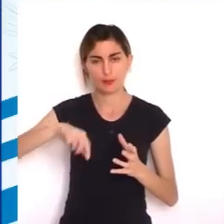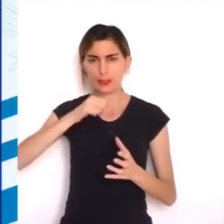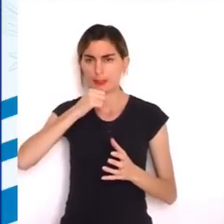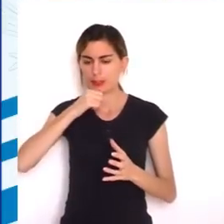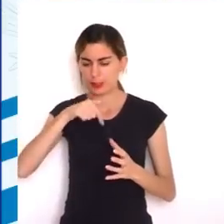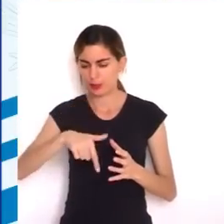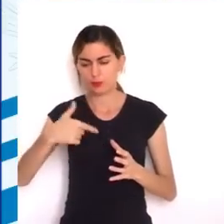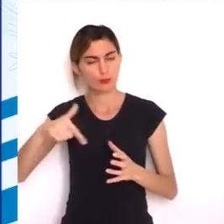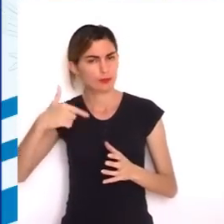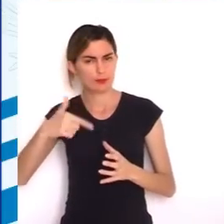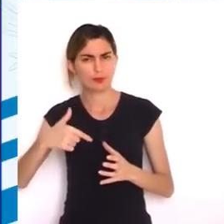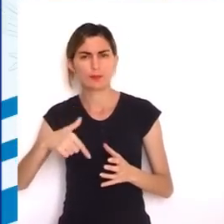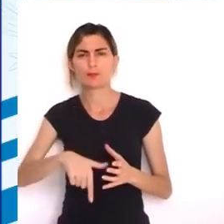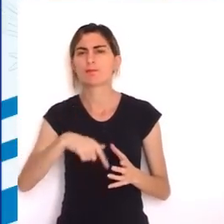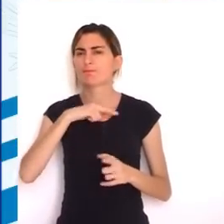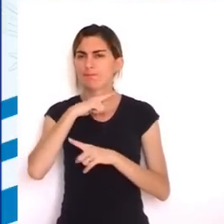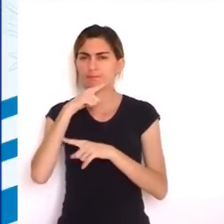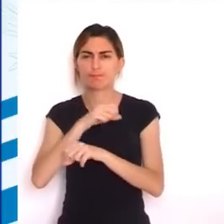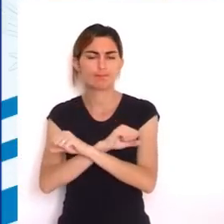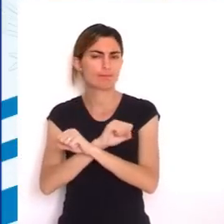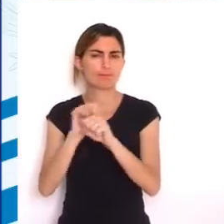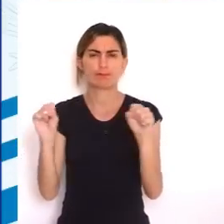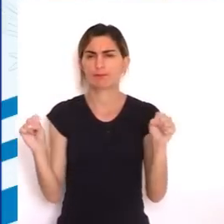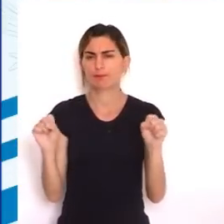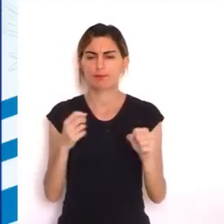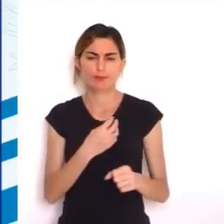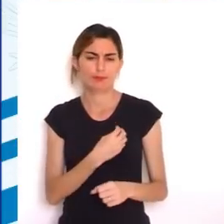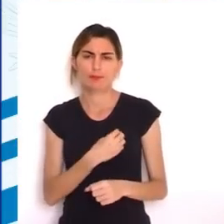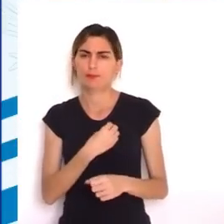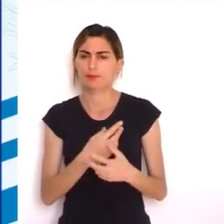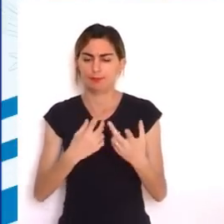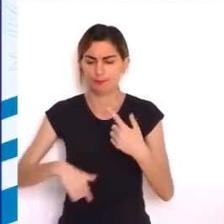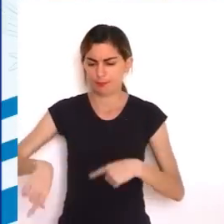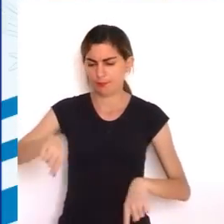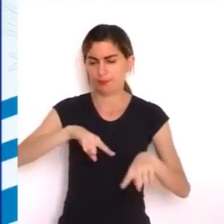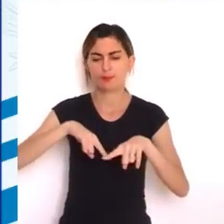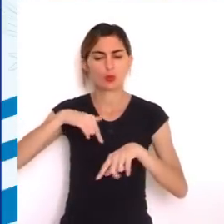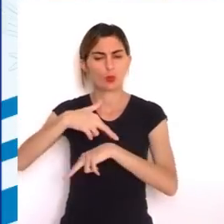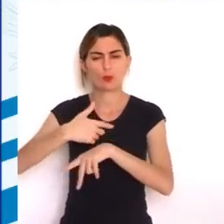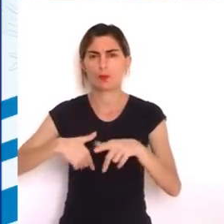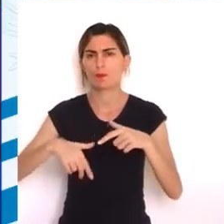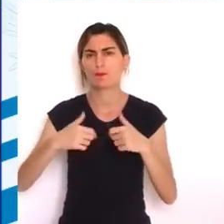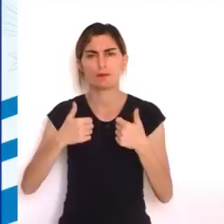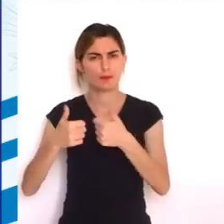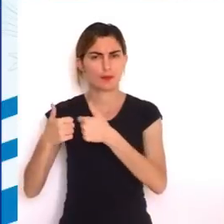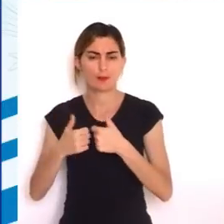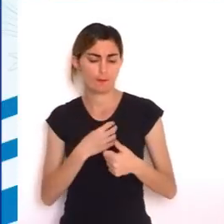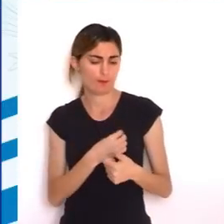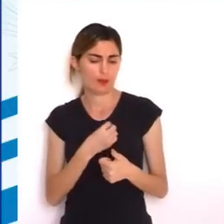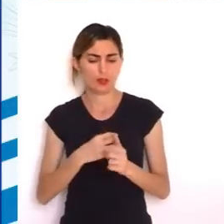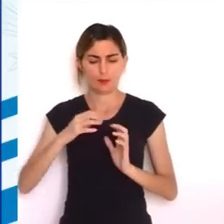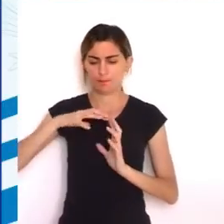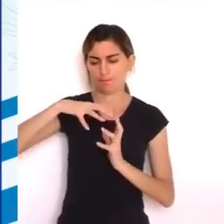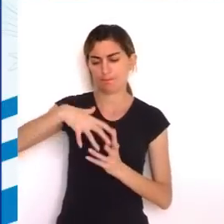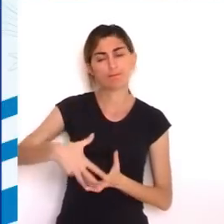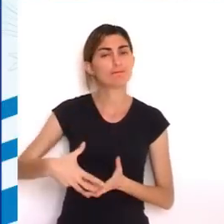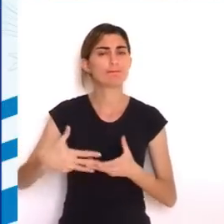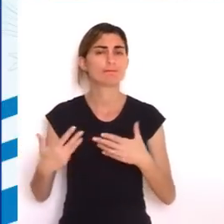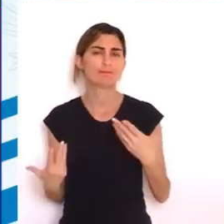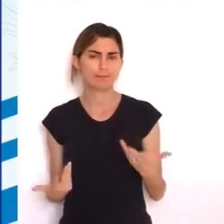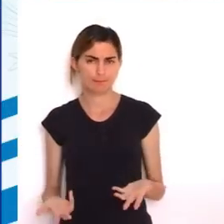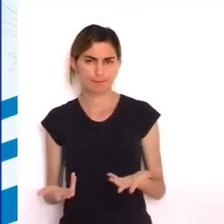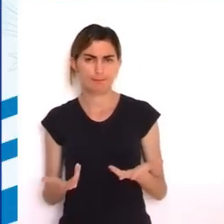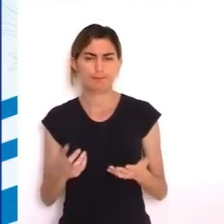planeta. Sem ele, seria impossível haver condições propícias à vida